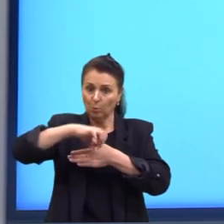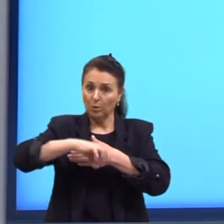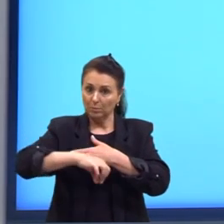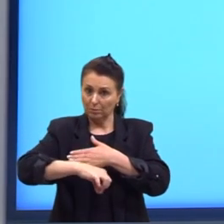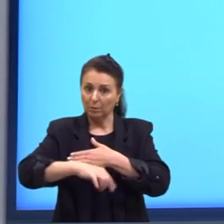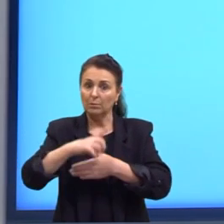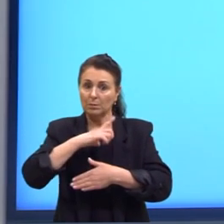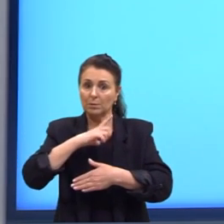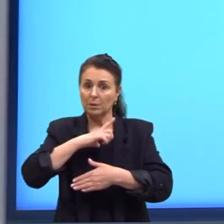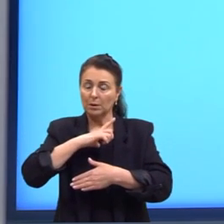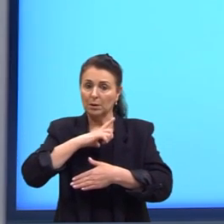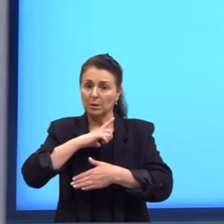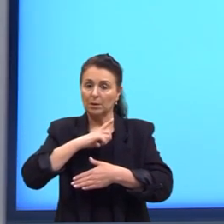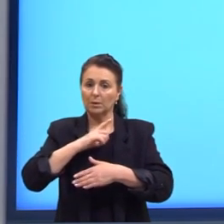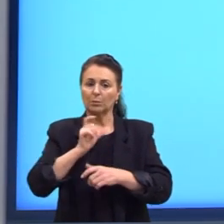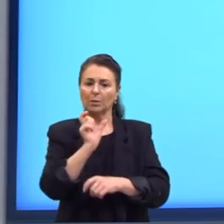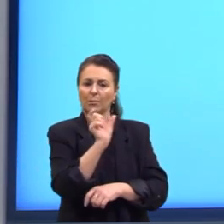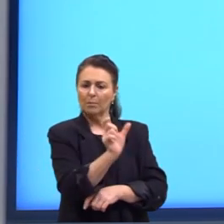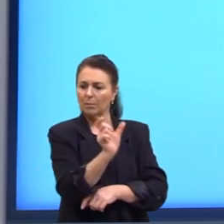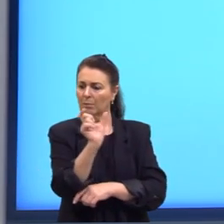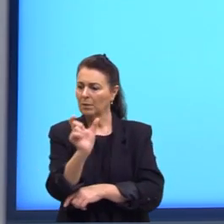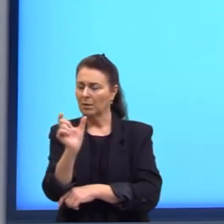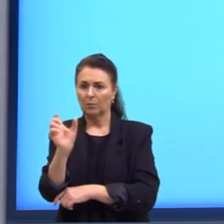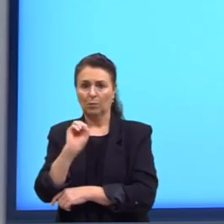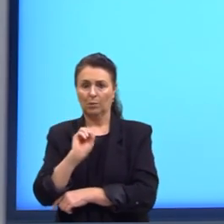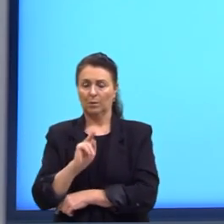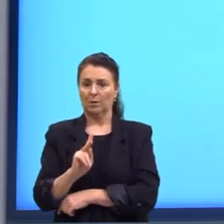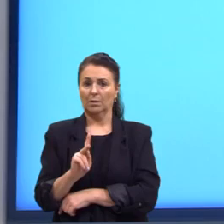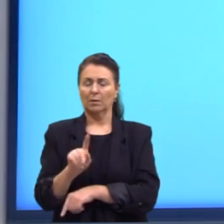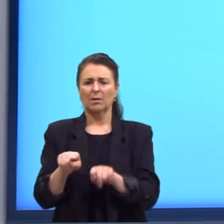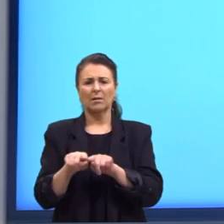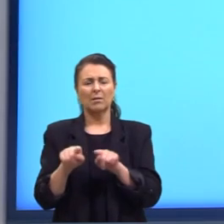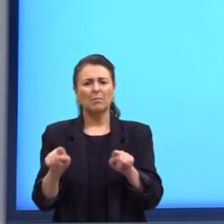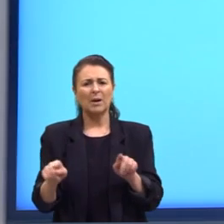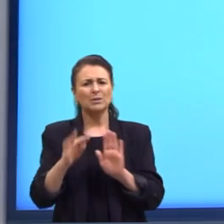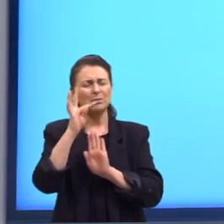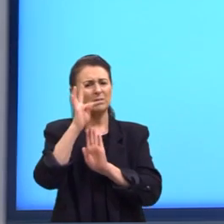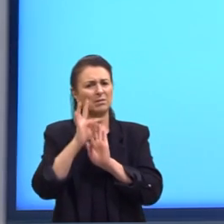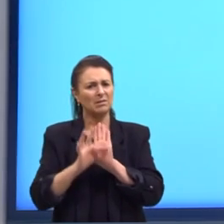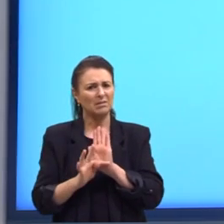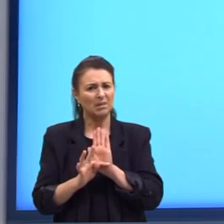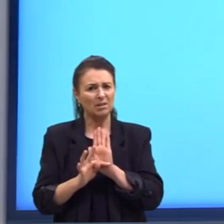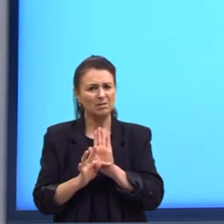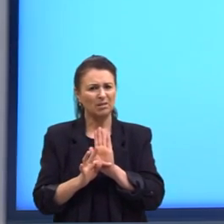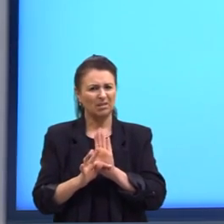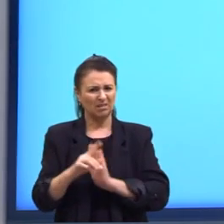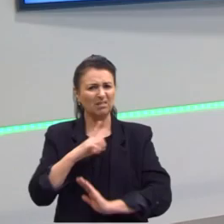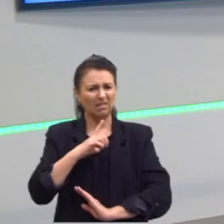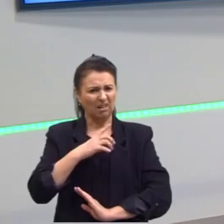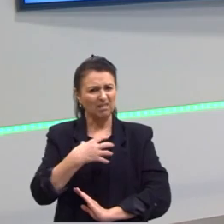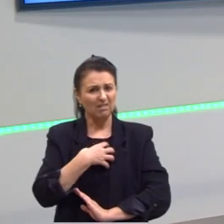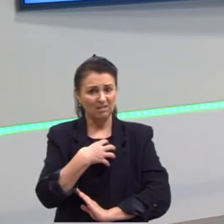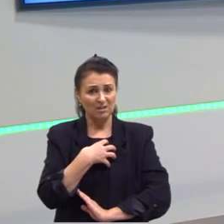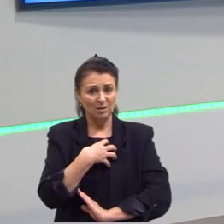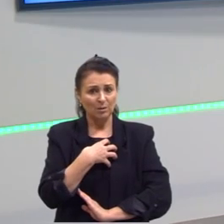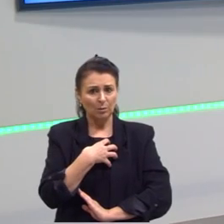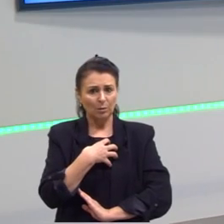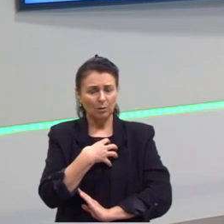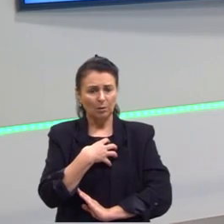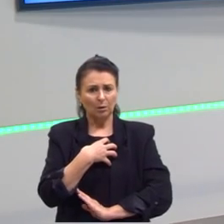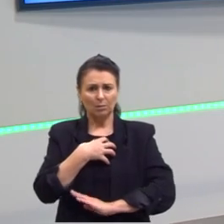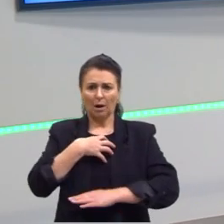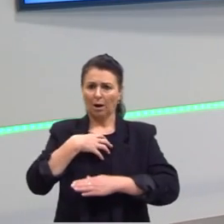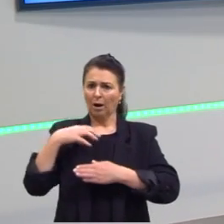as palavras que intercalam Ok mas o texto faz algum sentido no sentido de